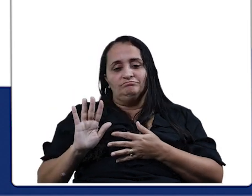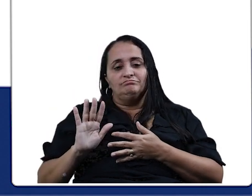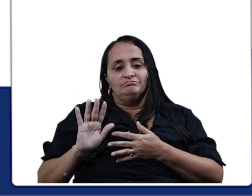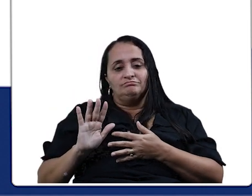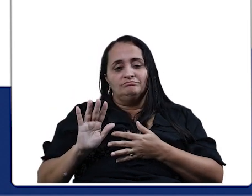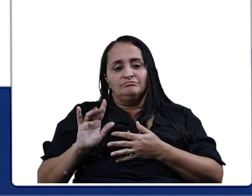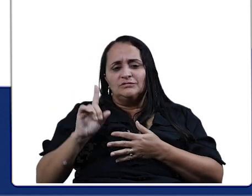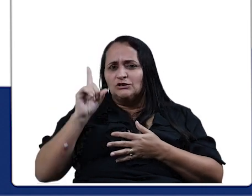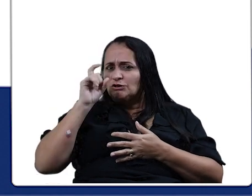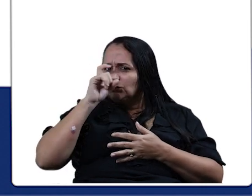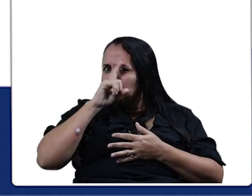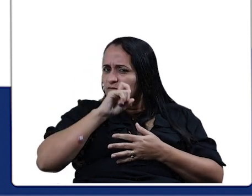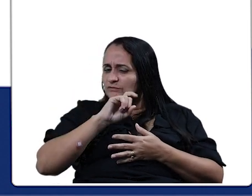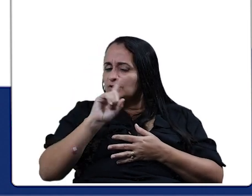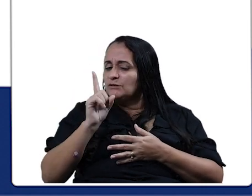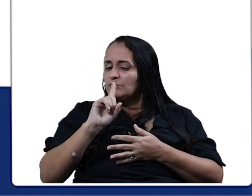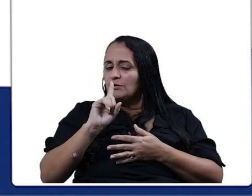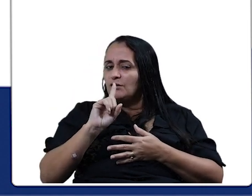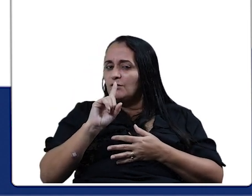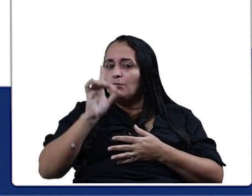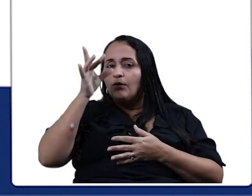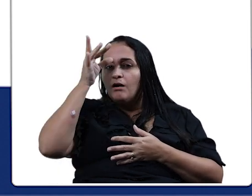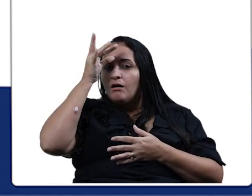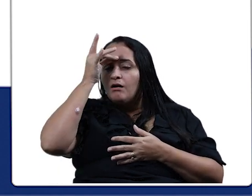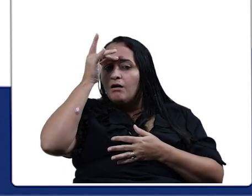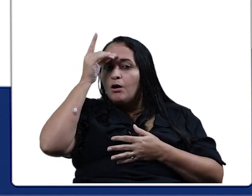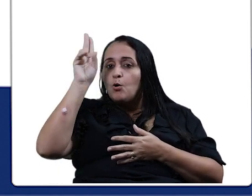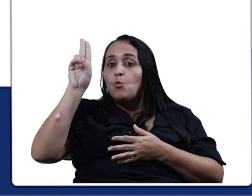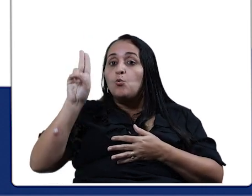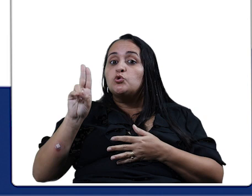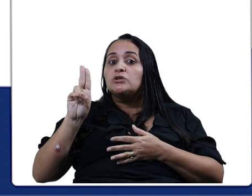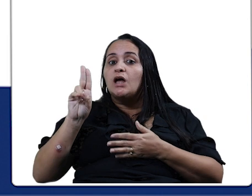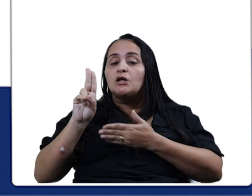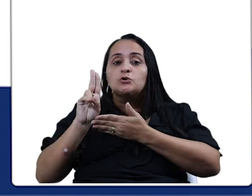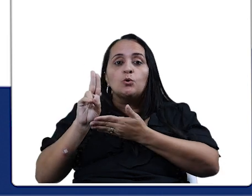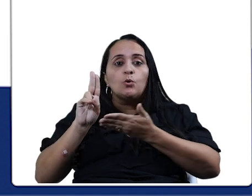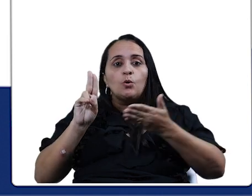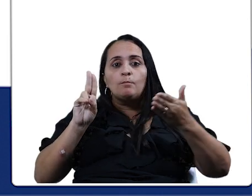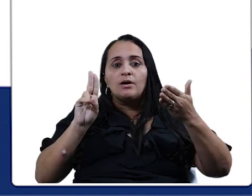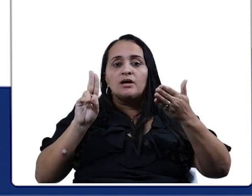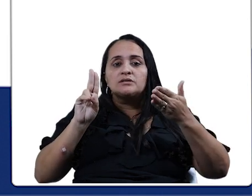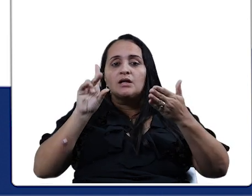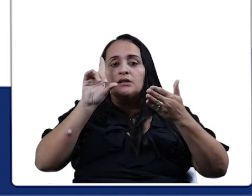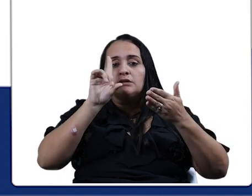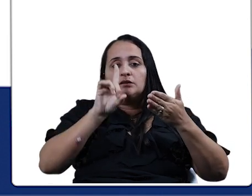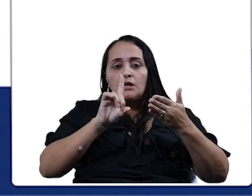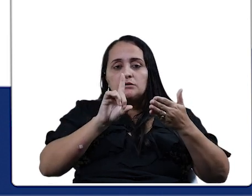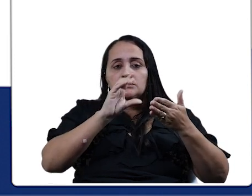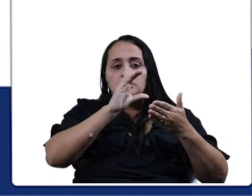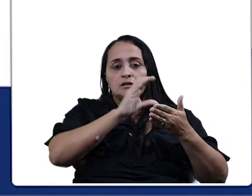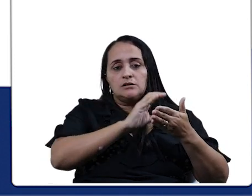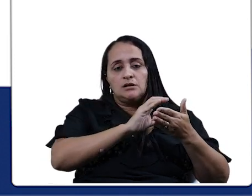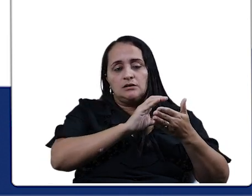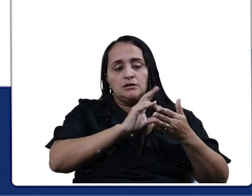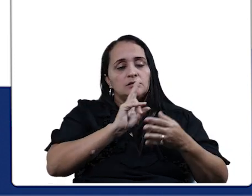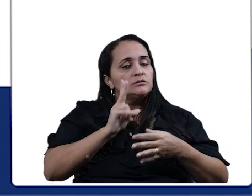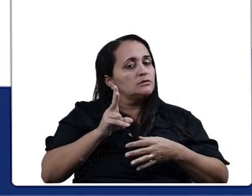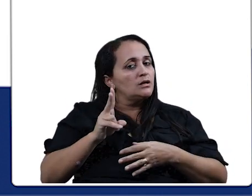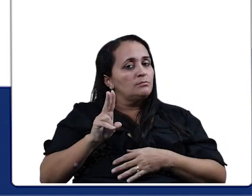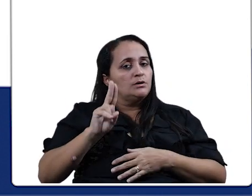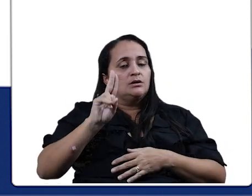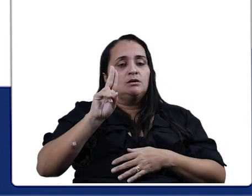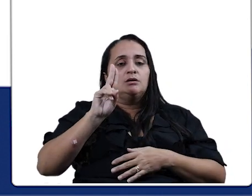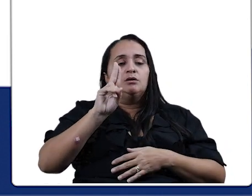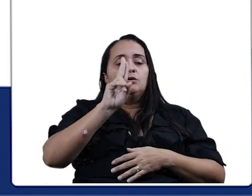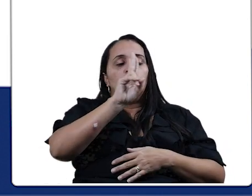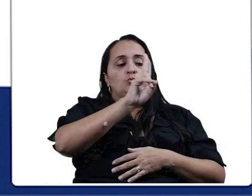né, gente? Só gravar que começa da unidade, dezena e centena, e sempre é da direita para